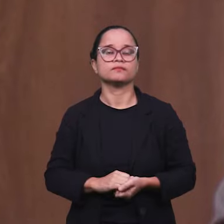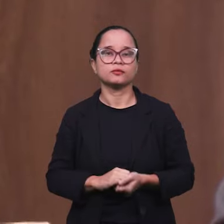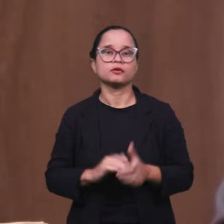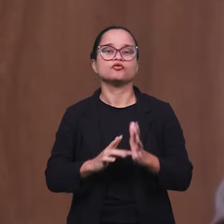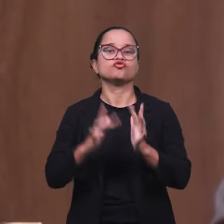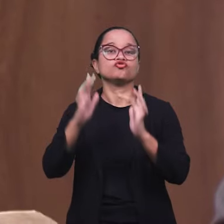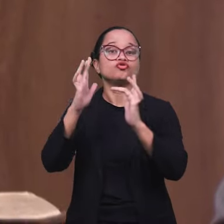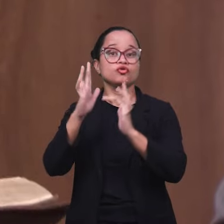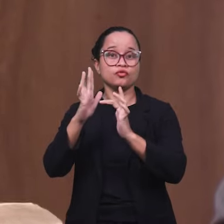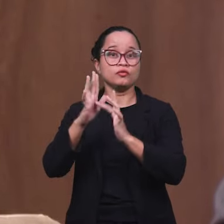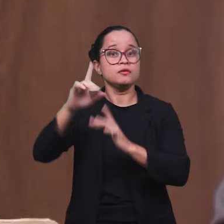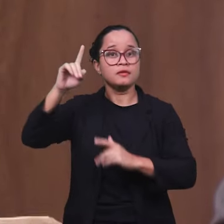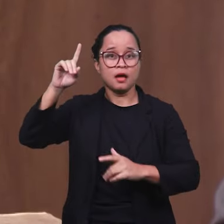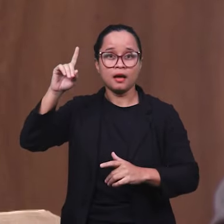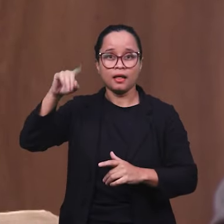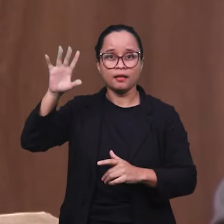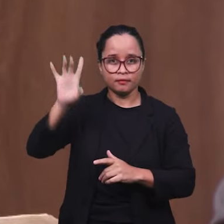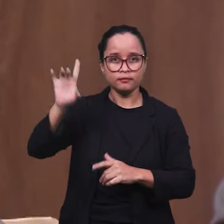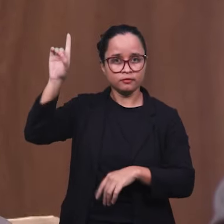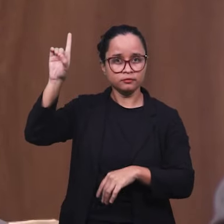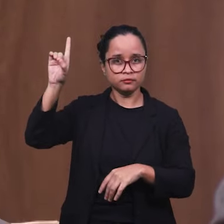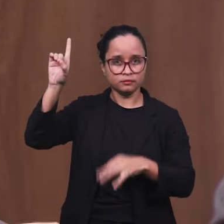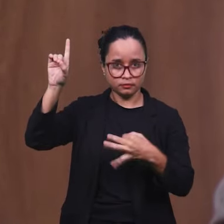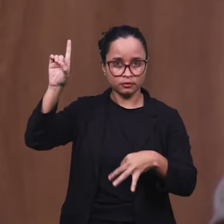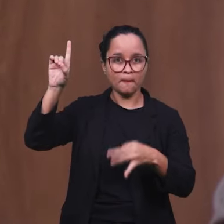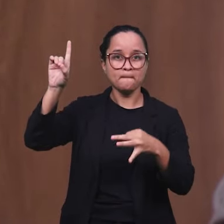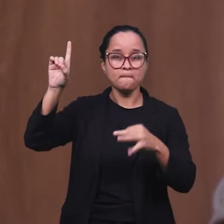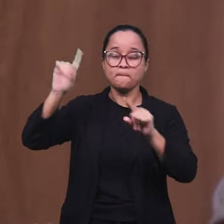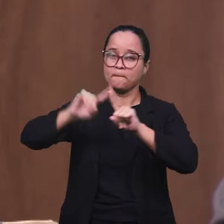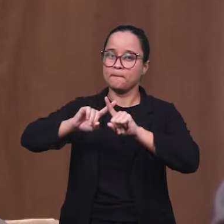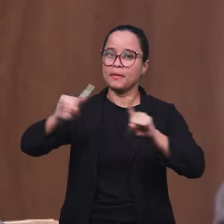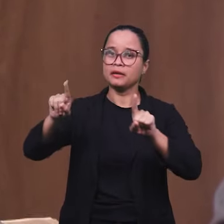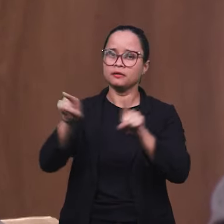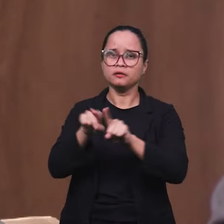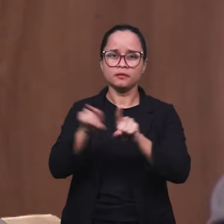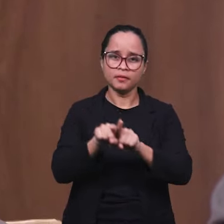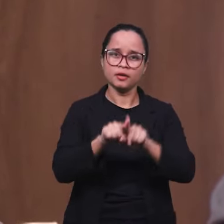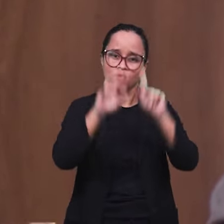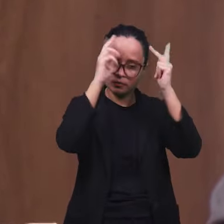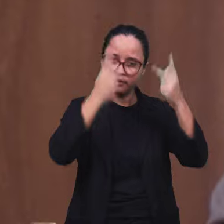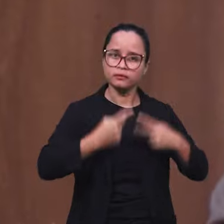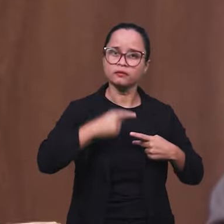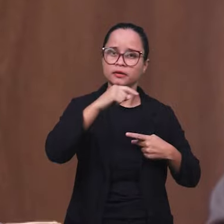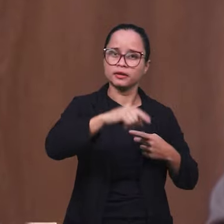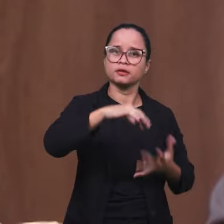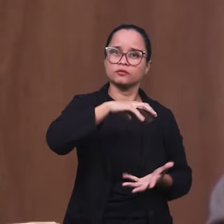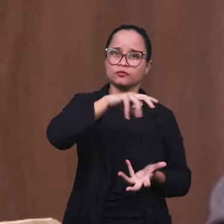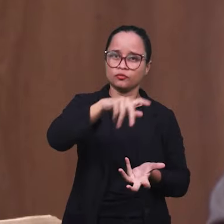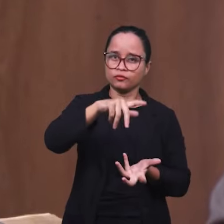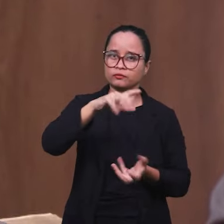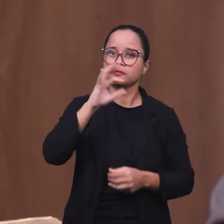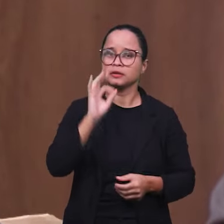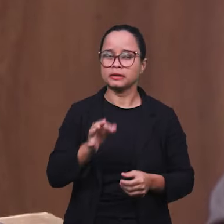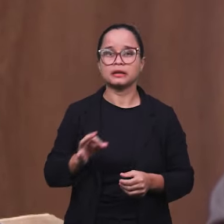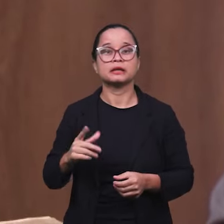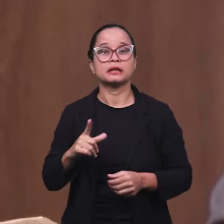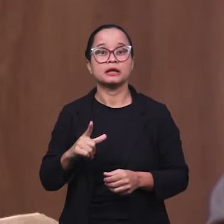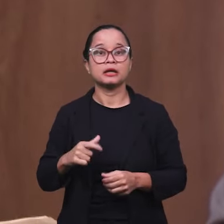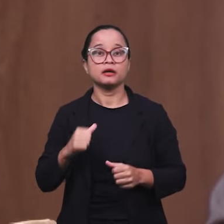Jesus, Jesus era Deus. Ele é Deus, né? Jesus é Deus. Mas, ao mesmo tempo, ele é homem também. Ele foi